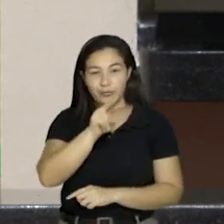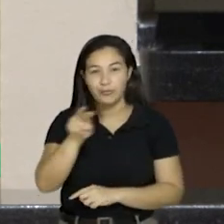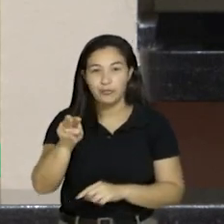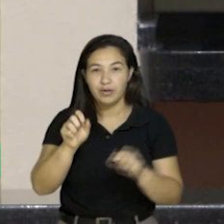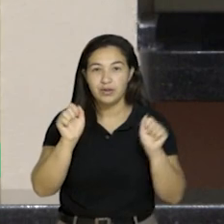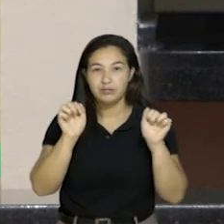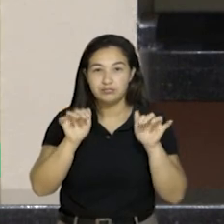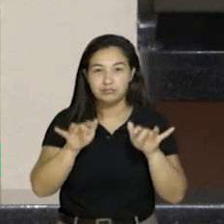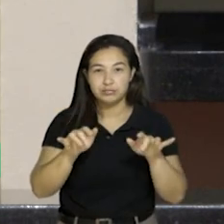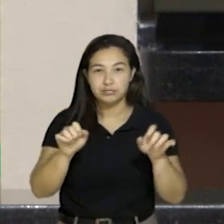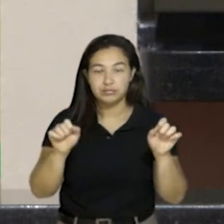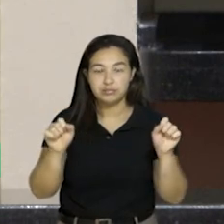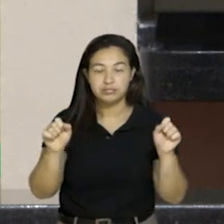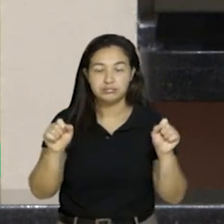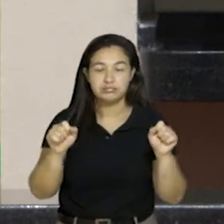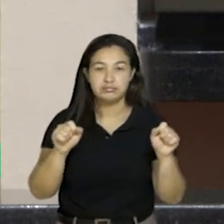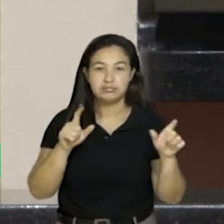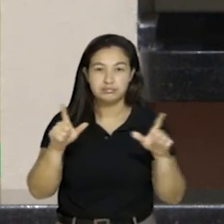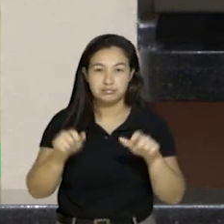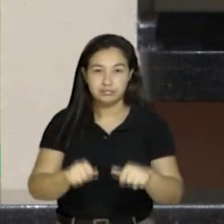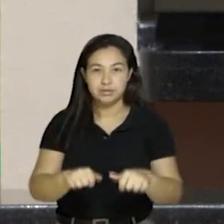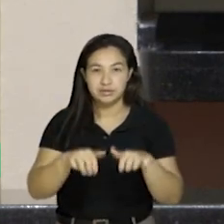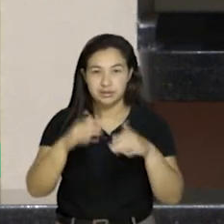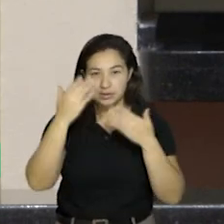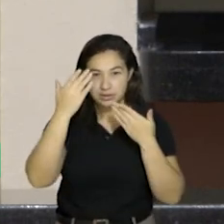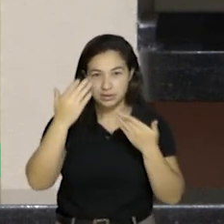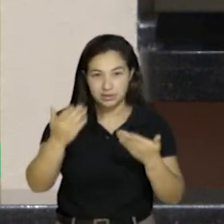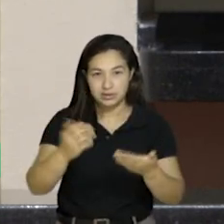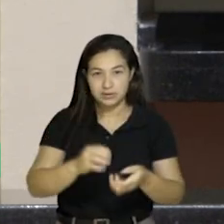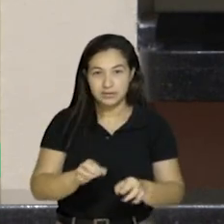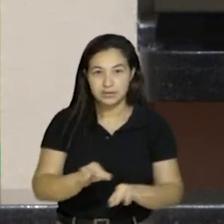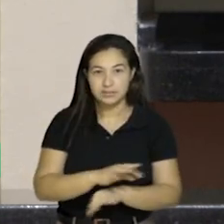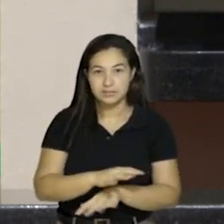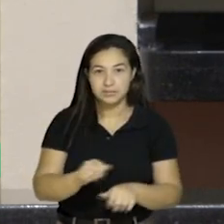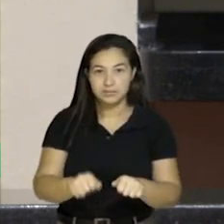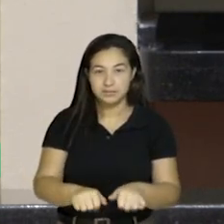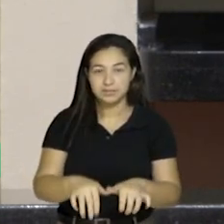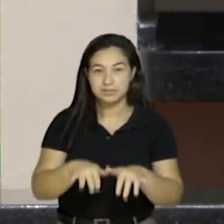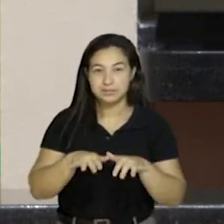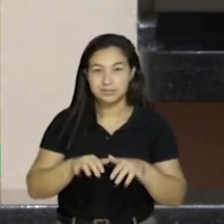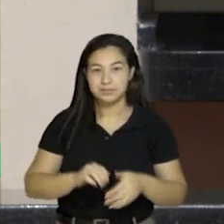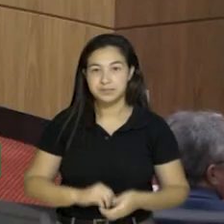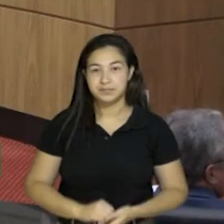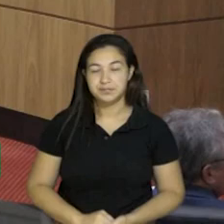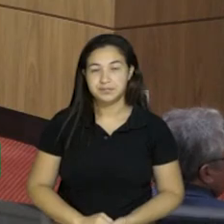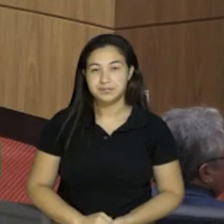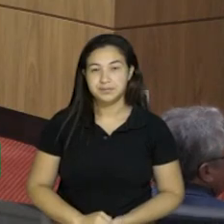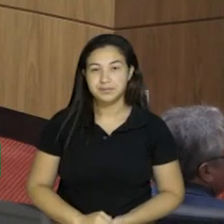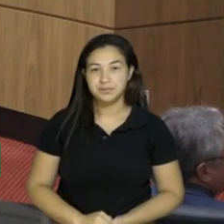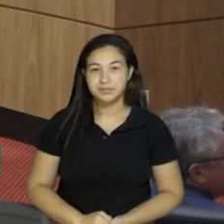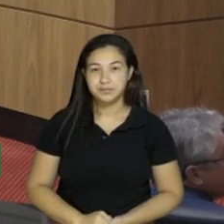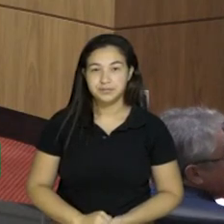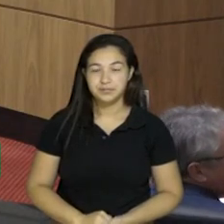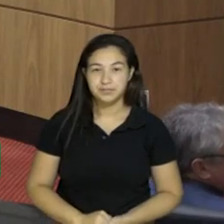sessão registramos nosso agradecimento está encerrada a sessão